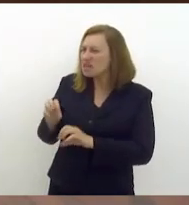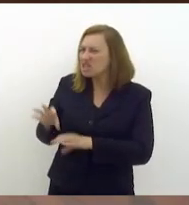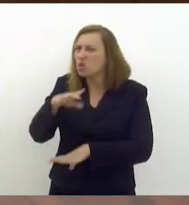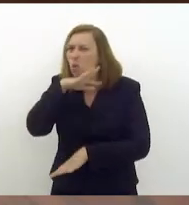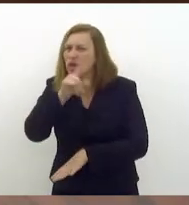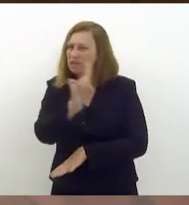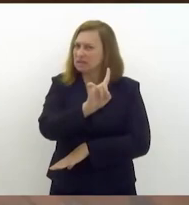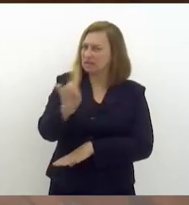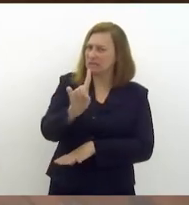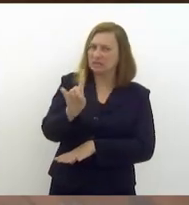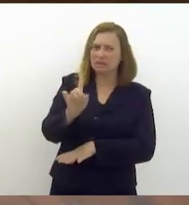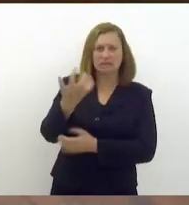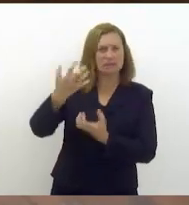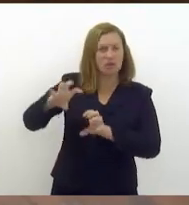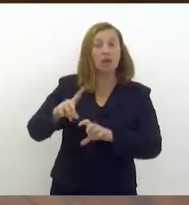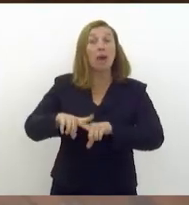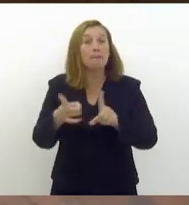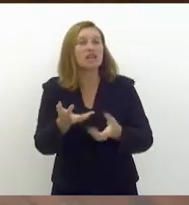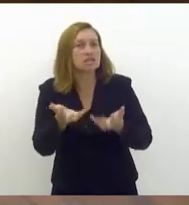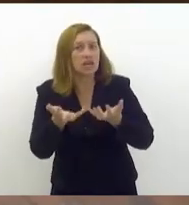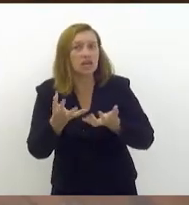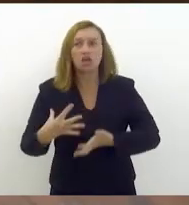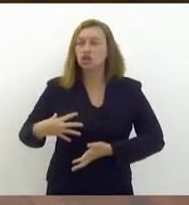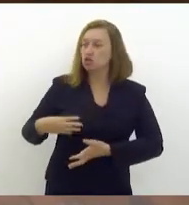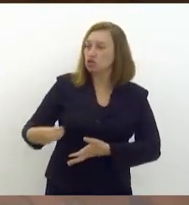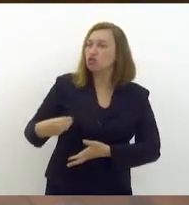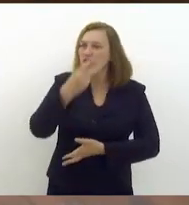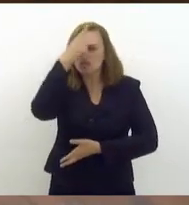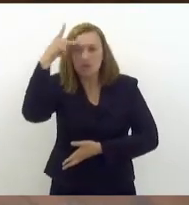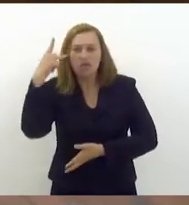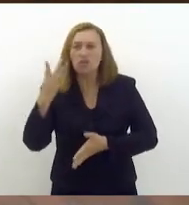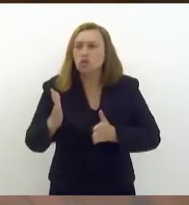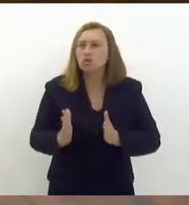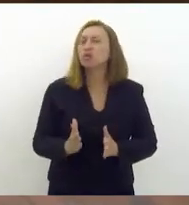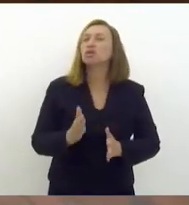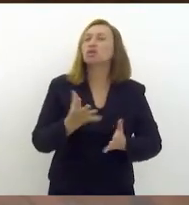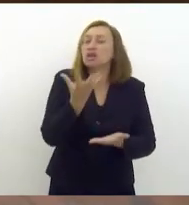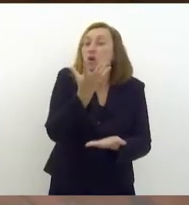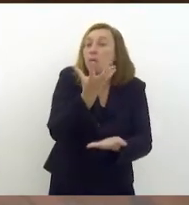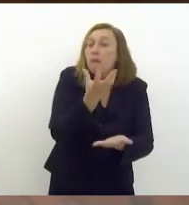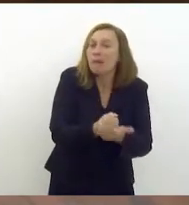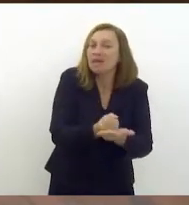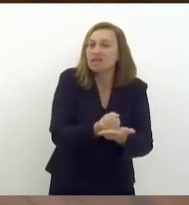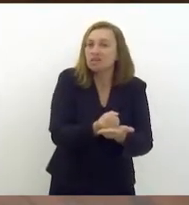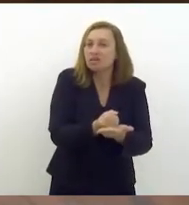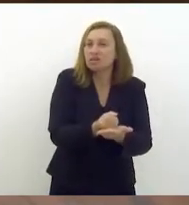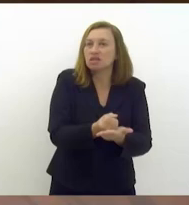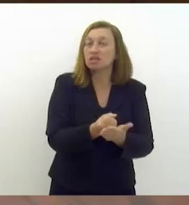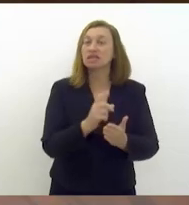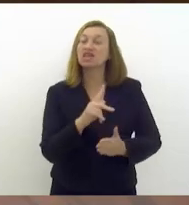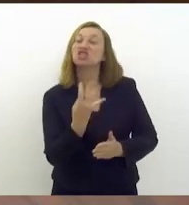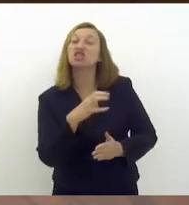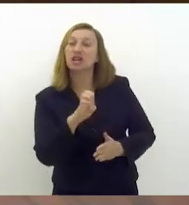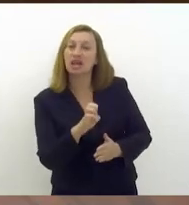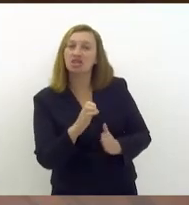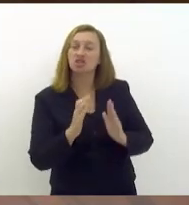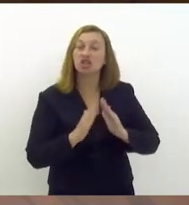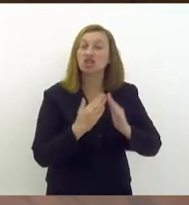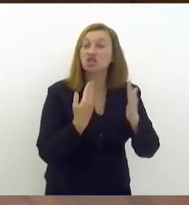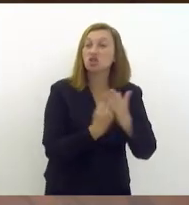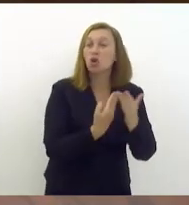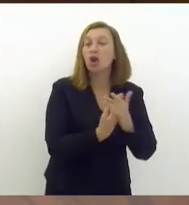mas nós queremos que os filhos das pessoas que estão matriculadas nas creches e nos